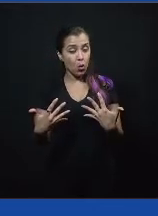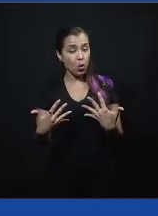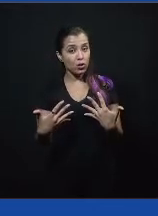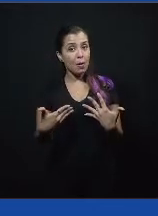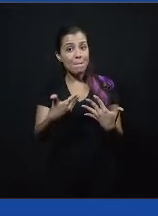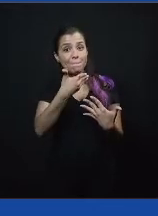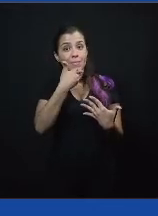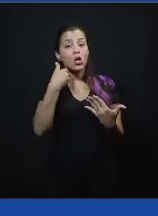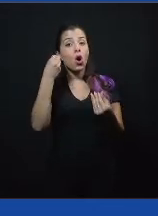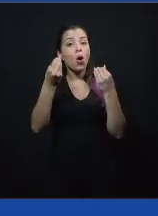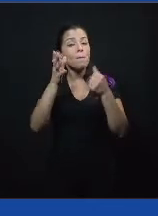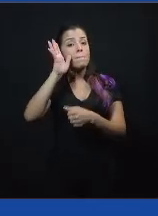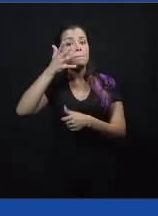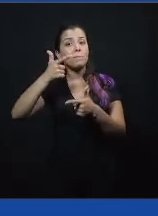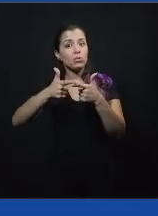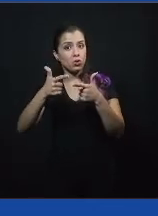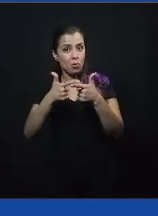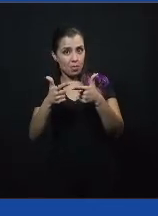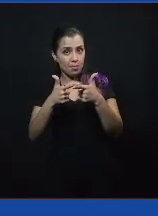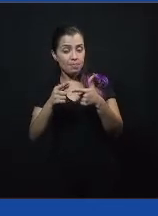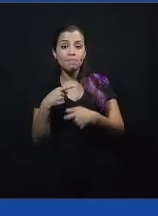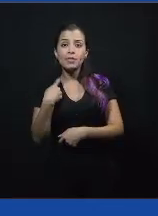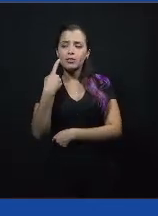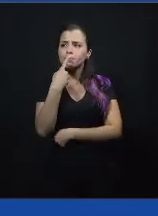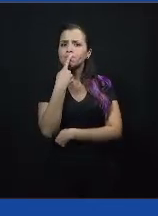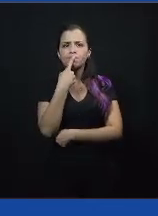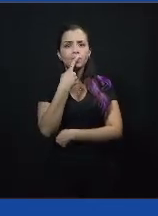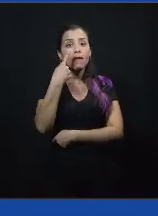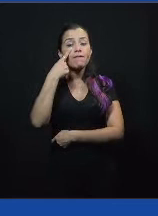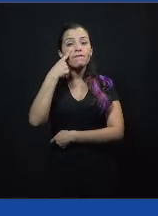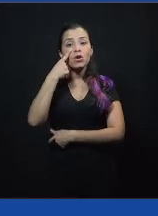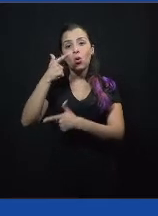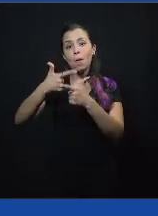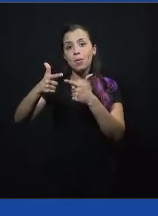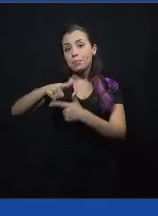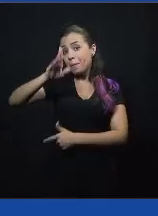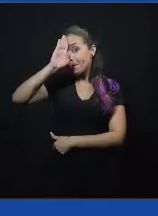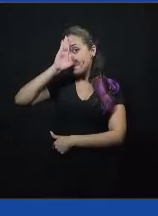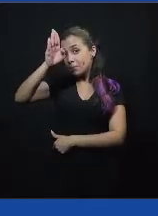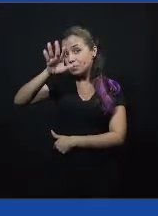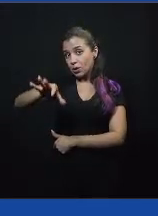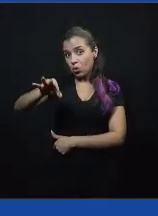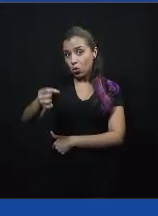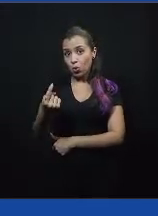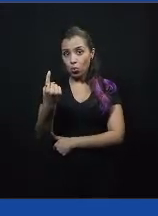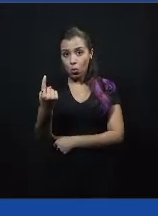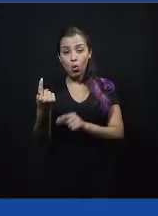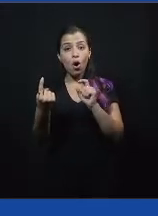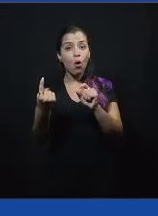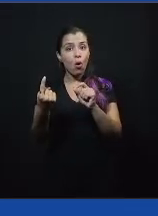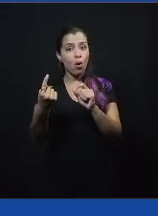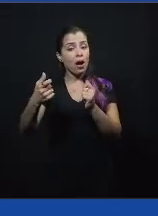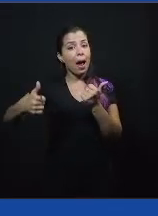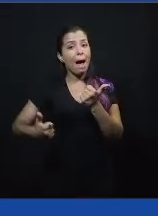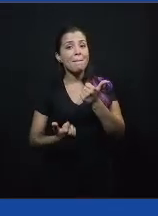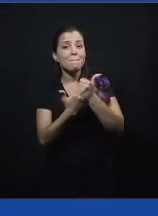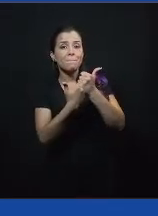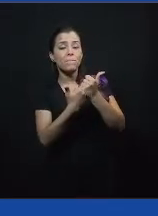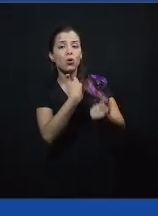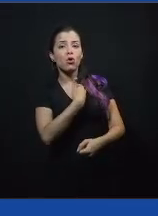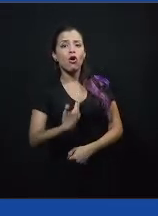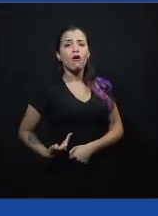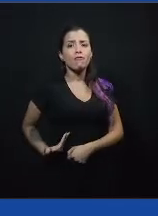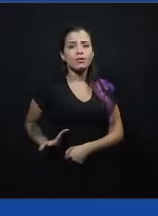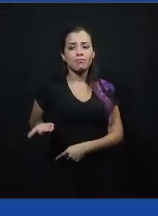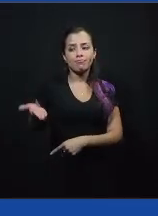problemas e foi aí que a gente decidiu o problema principal e fixo da gente que era a falta de apoio do governo e da sociedade